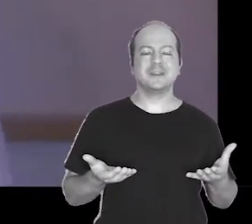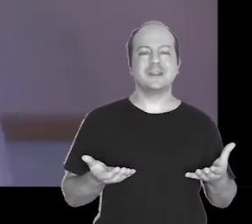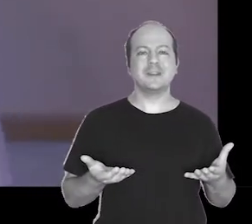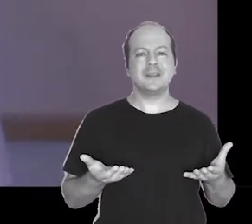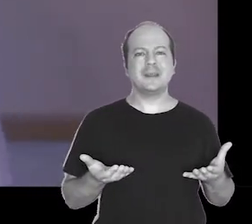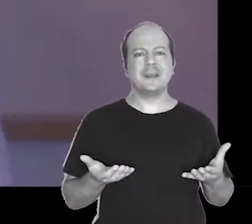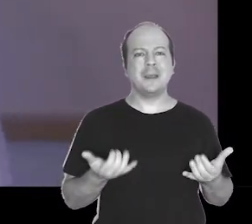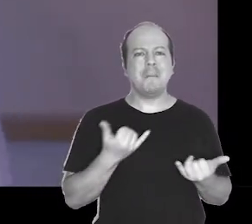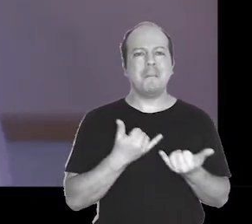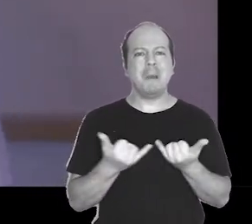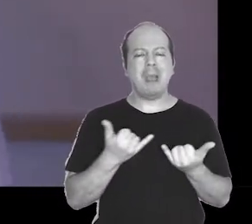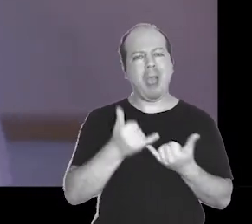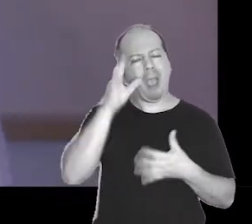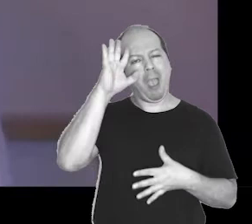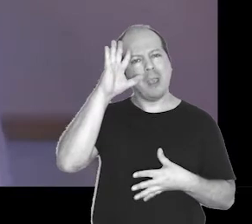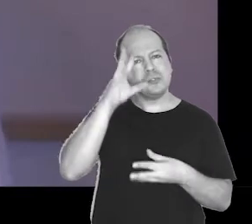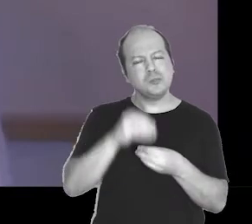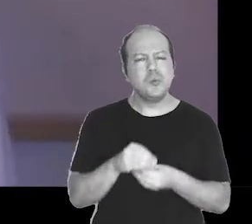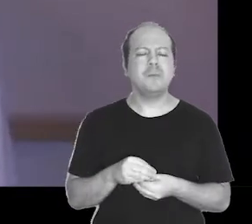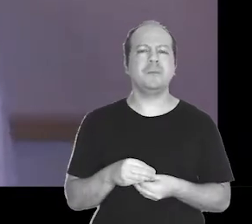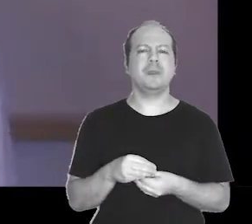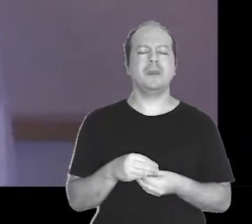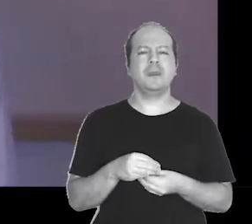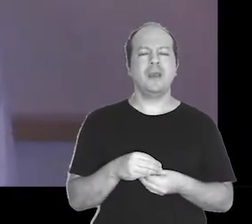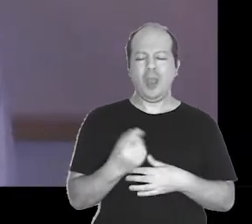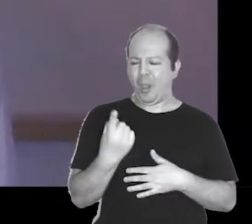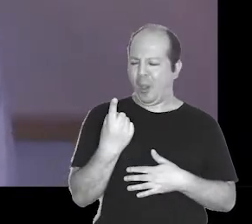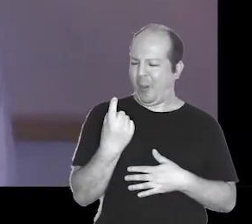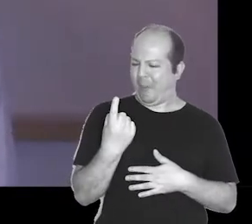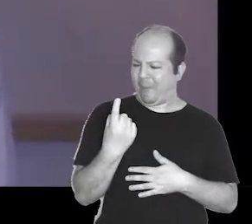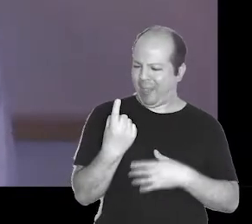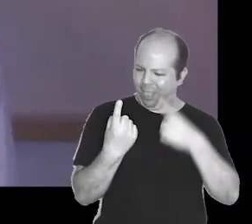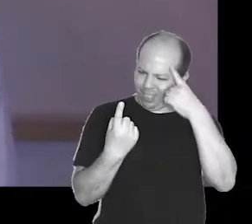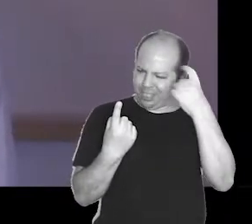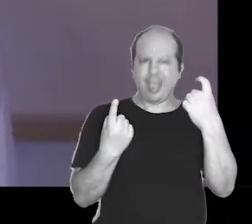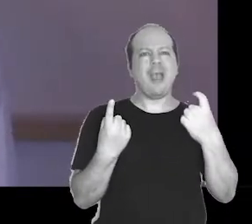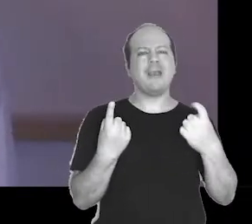se resuma a uma só ideia.